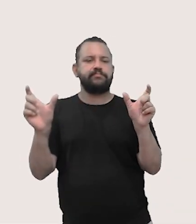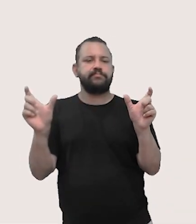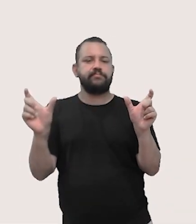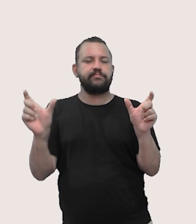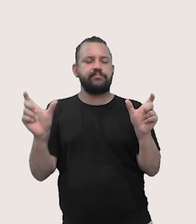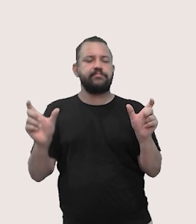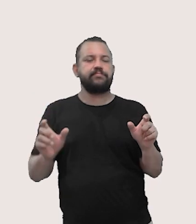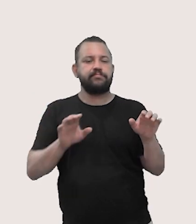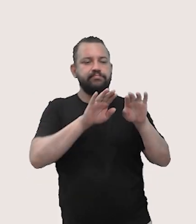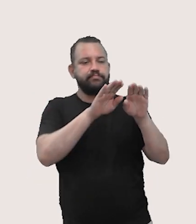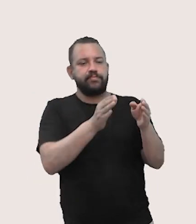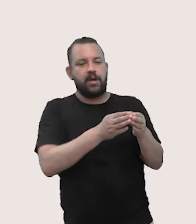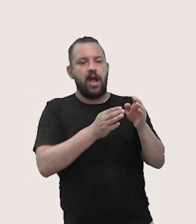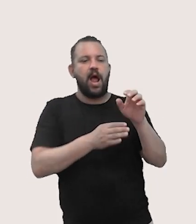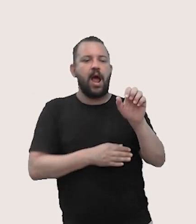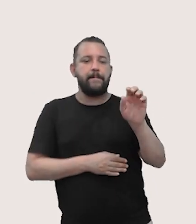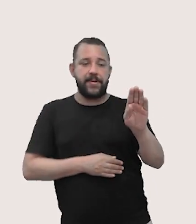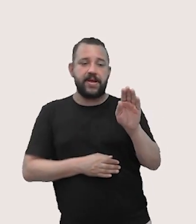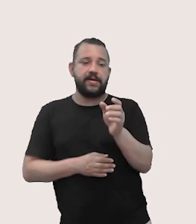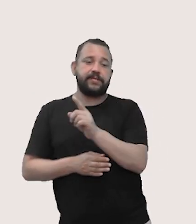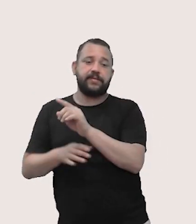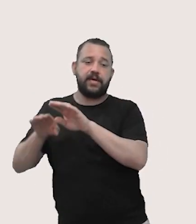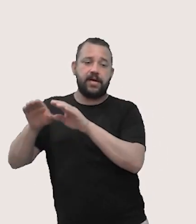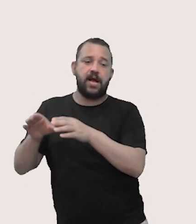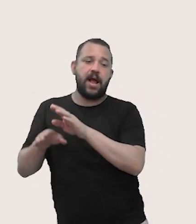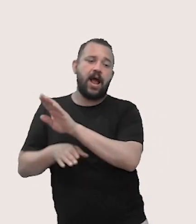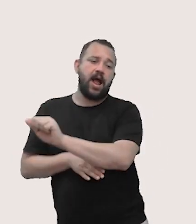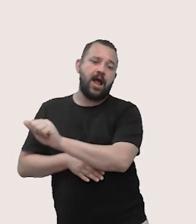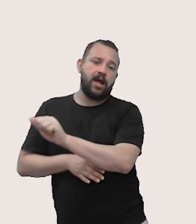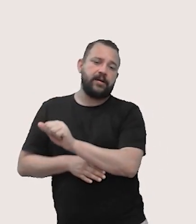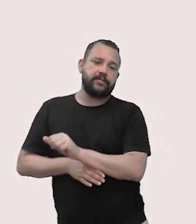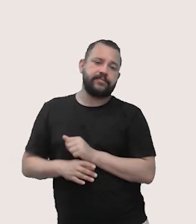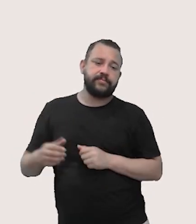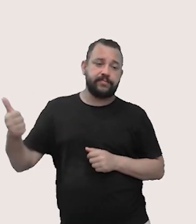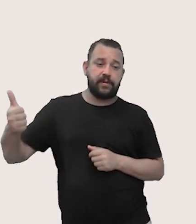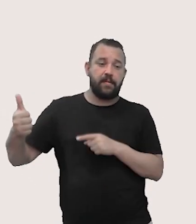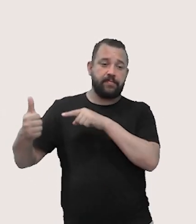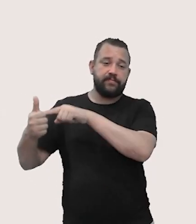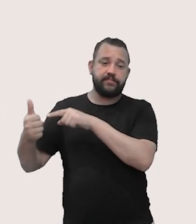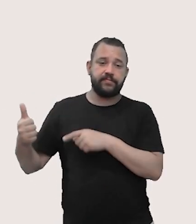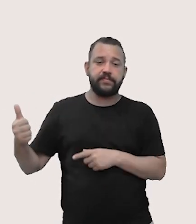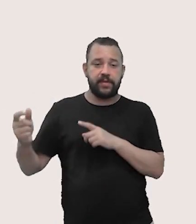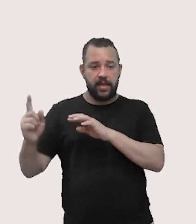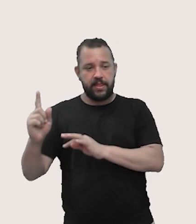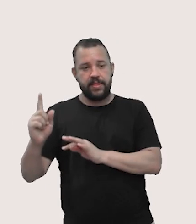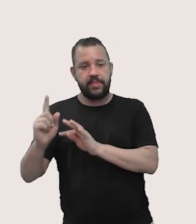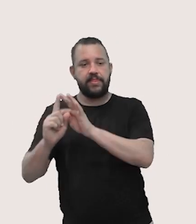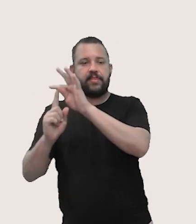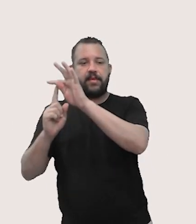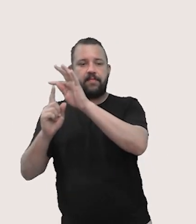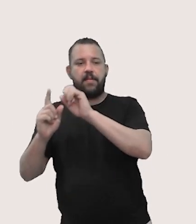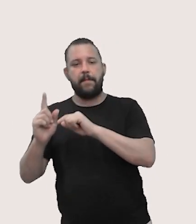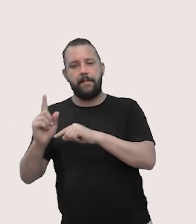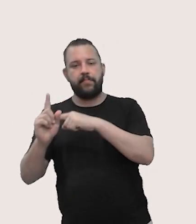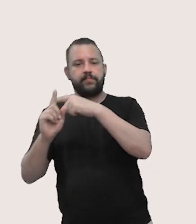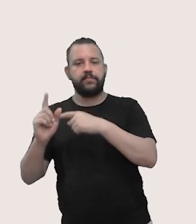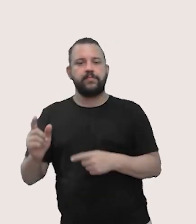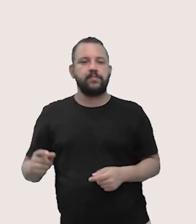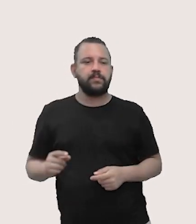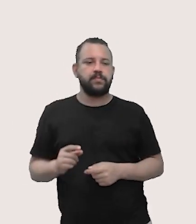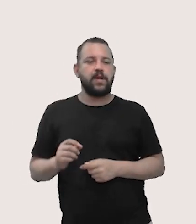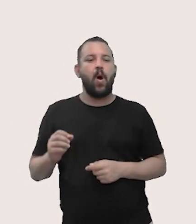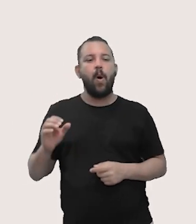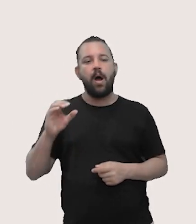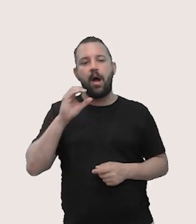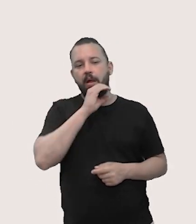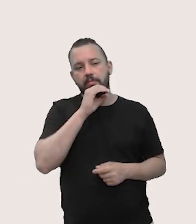A e o objeto B. E no primeiro momento, o objeto A vai ter uma temperatura maior do que o de B. Então, veja que o fluxo de calor vai estar